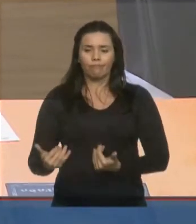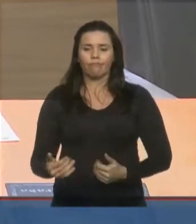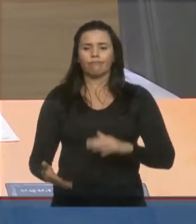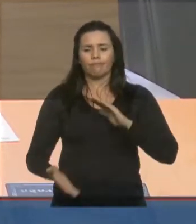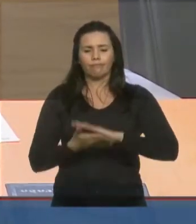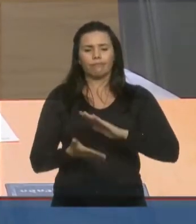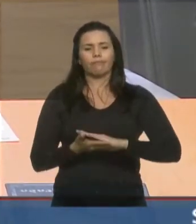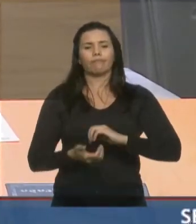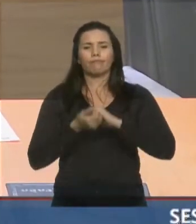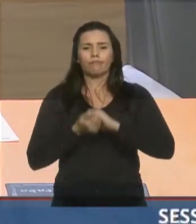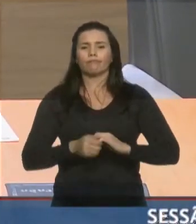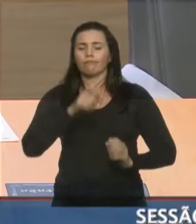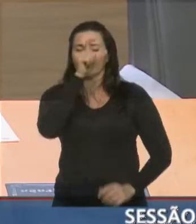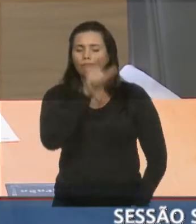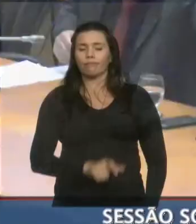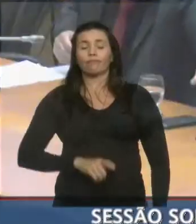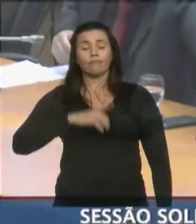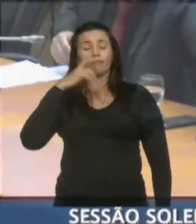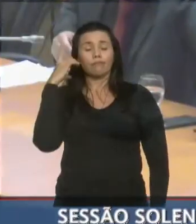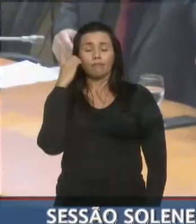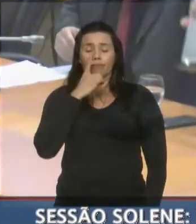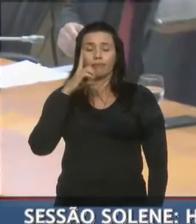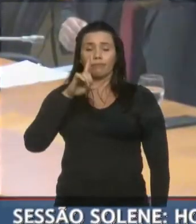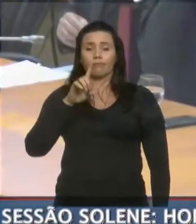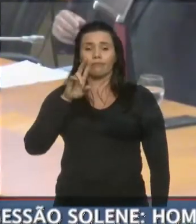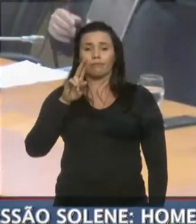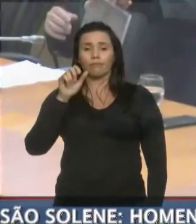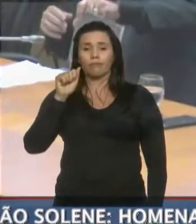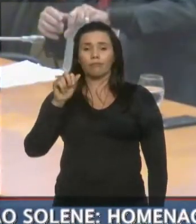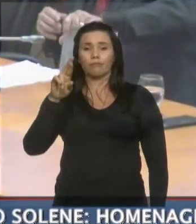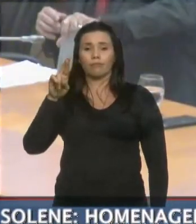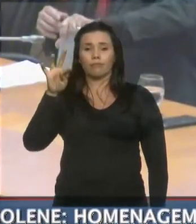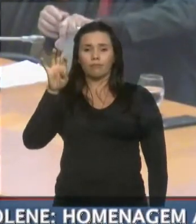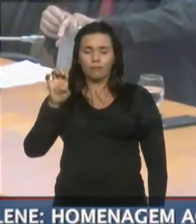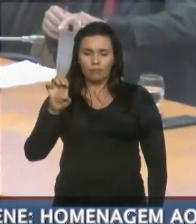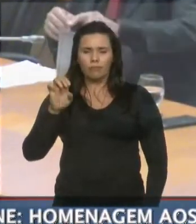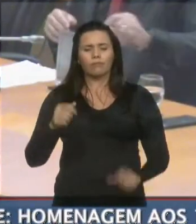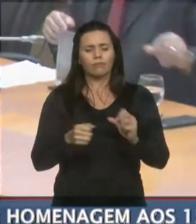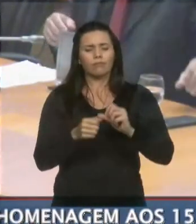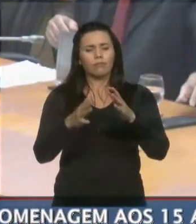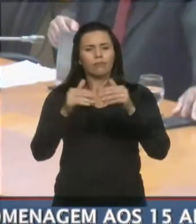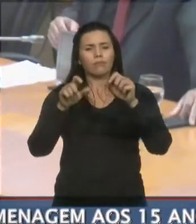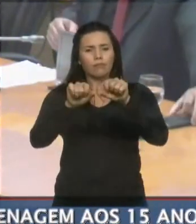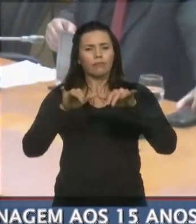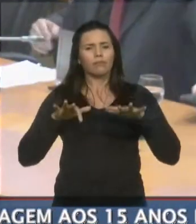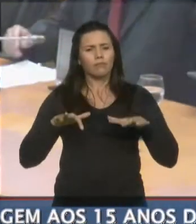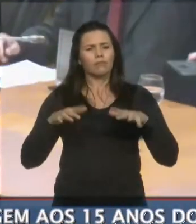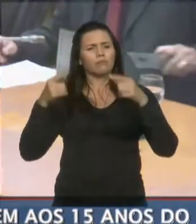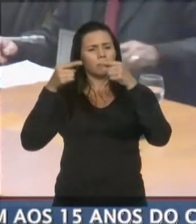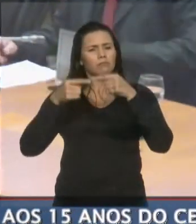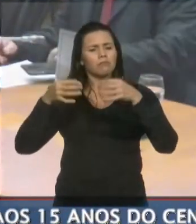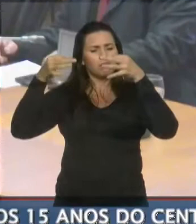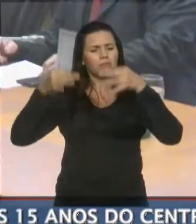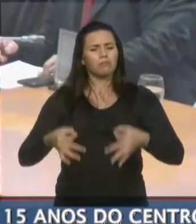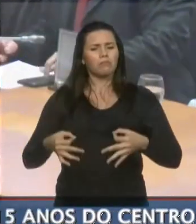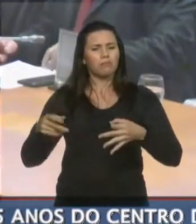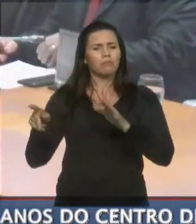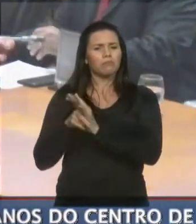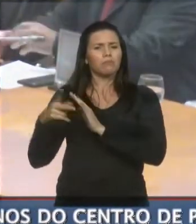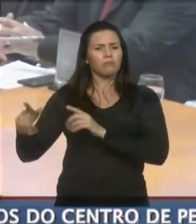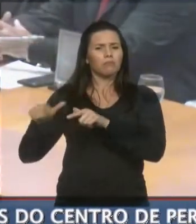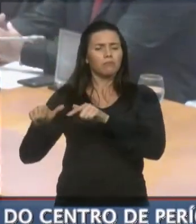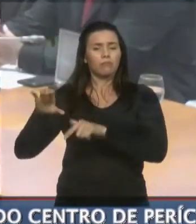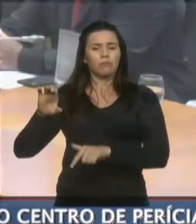esse reconhecimento oportuno e merecedor. Eu, enquanto prefeito do nosso